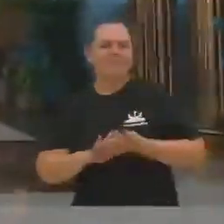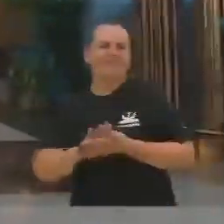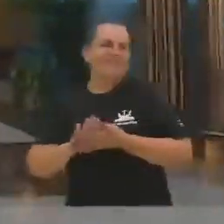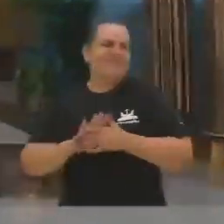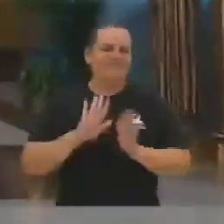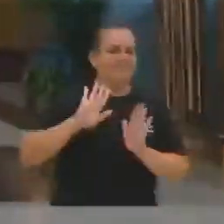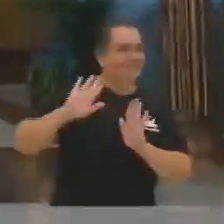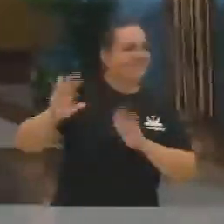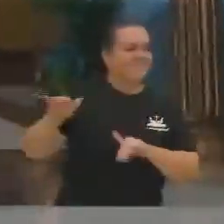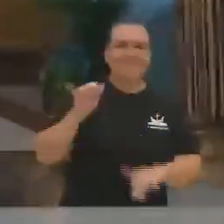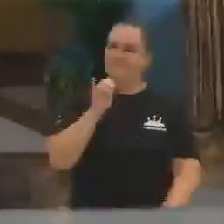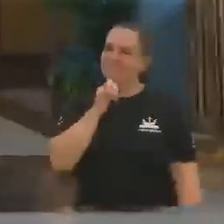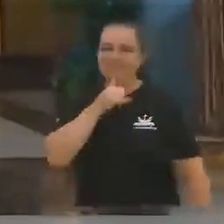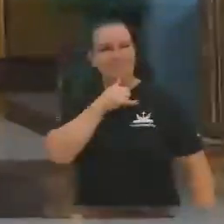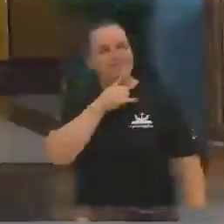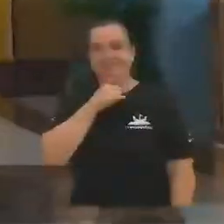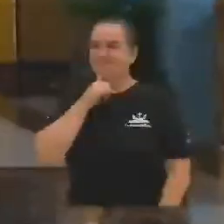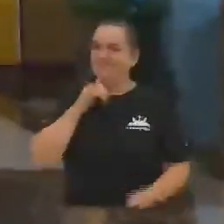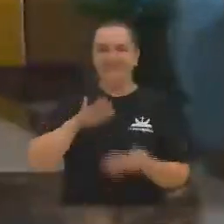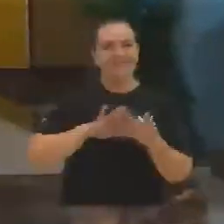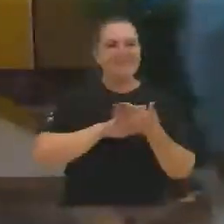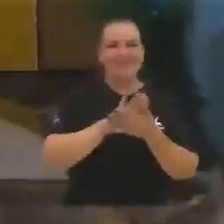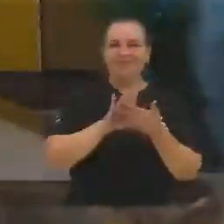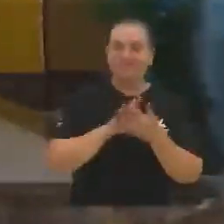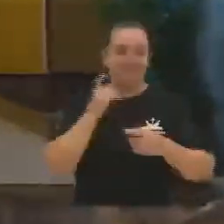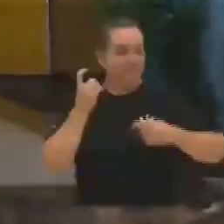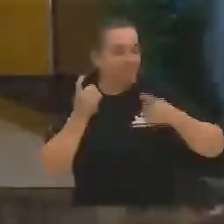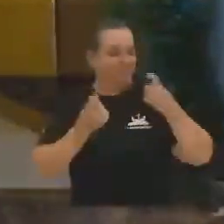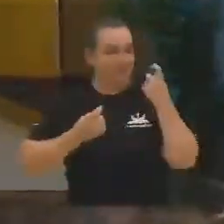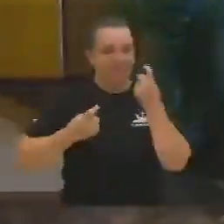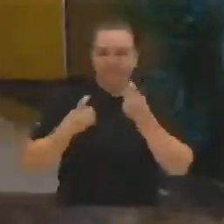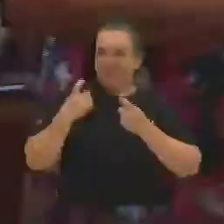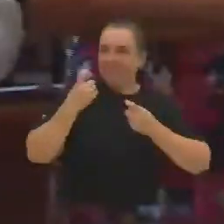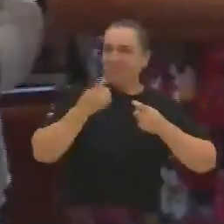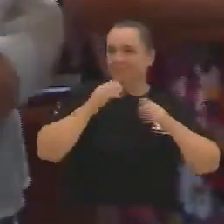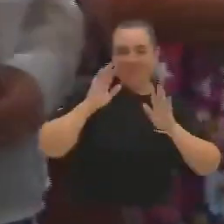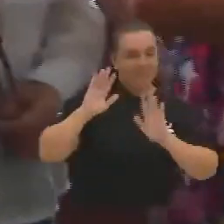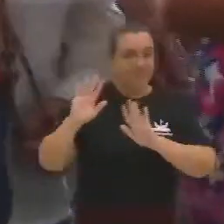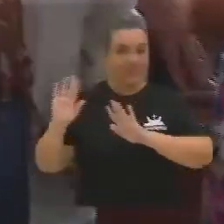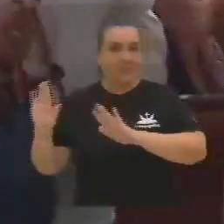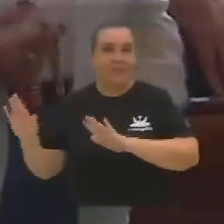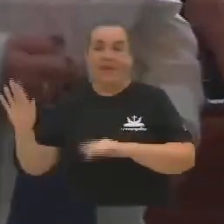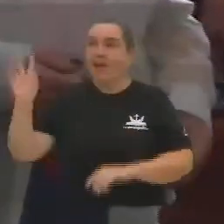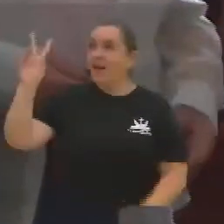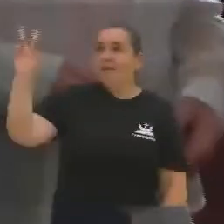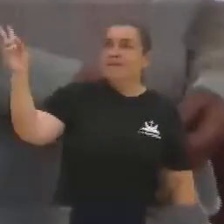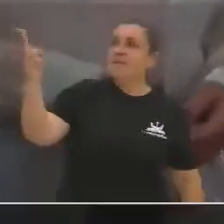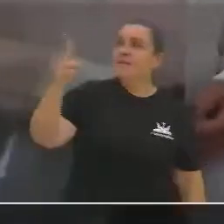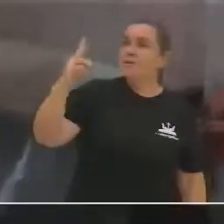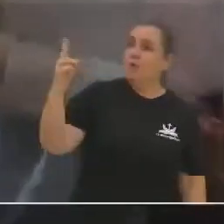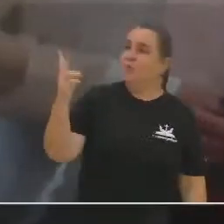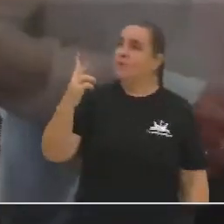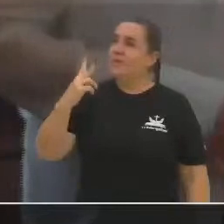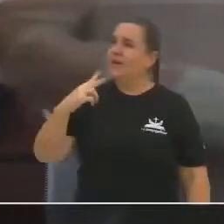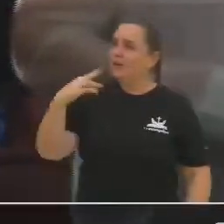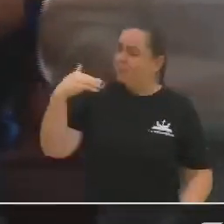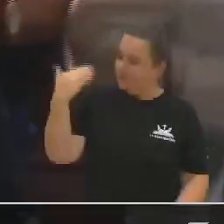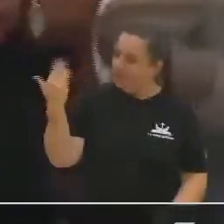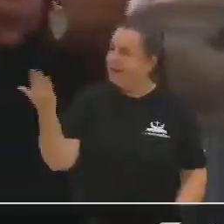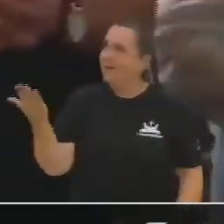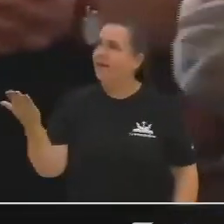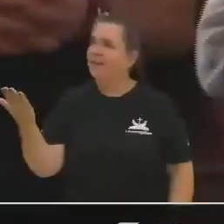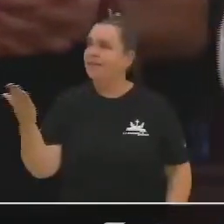me tristeza, nada me preocupe, se estou no